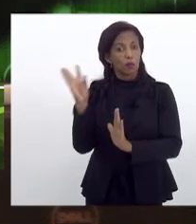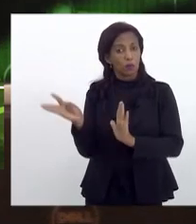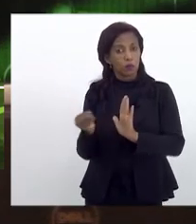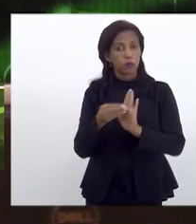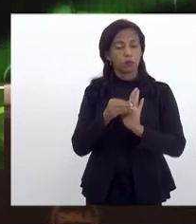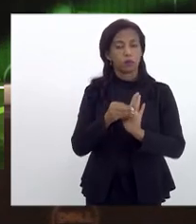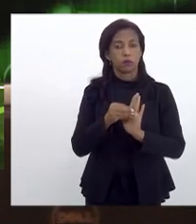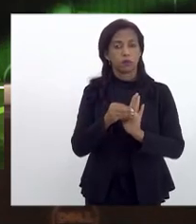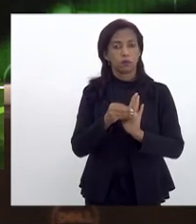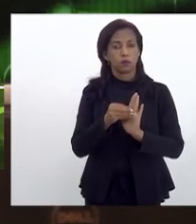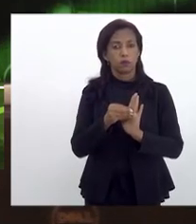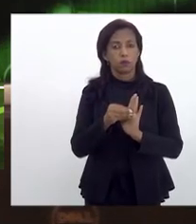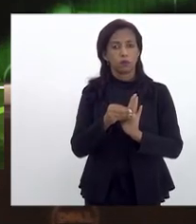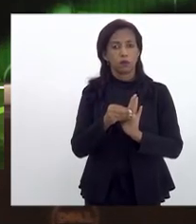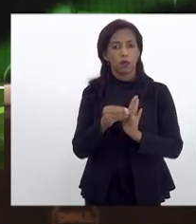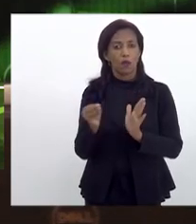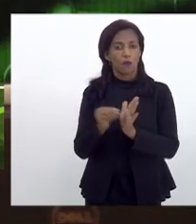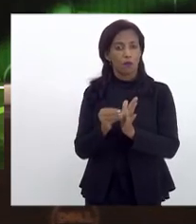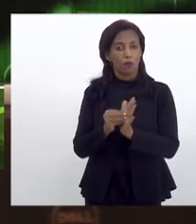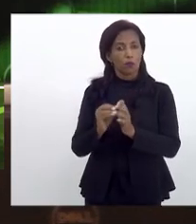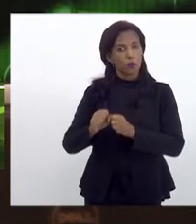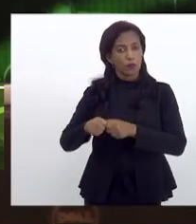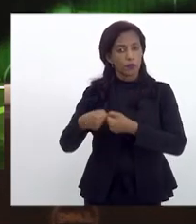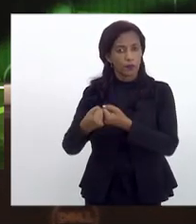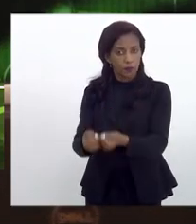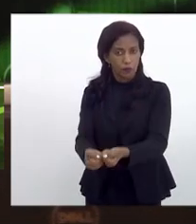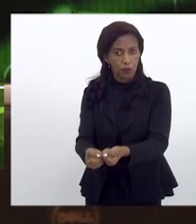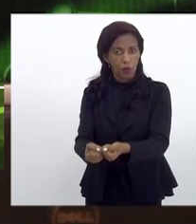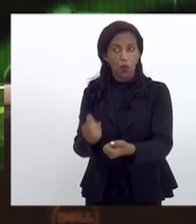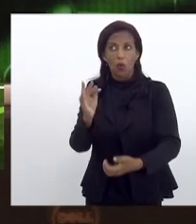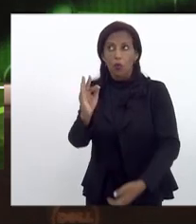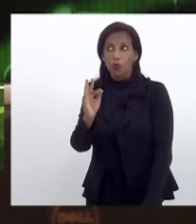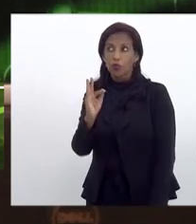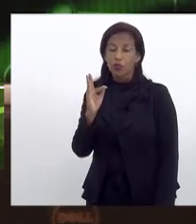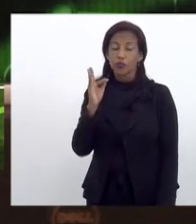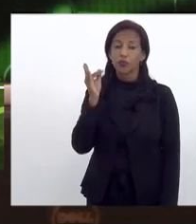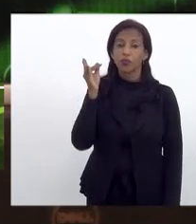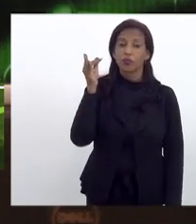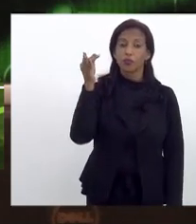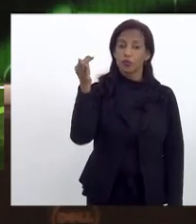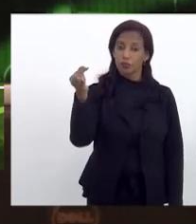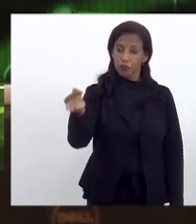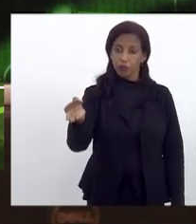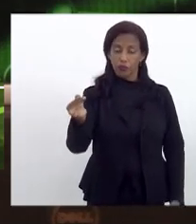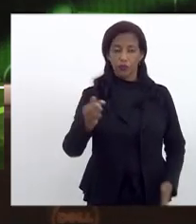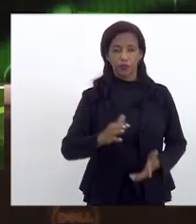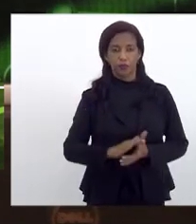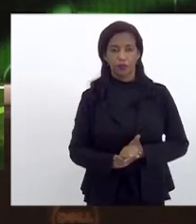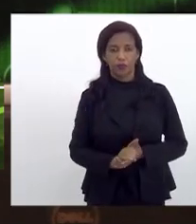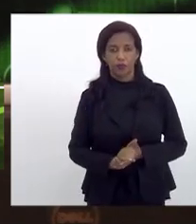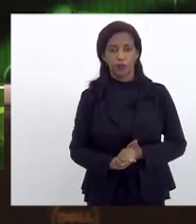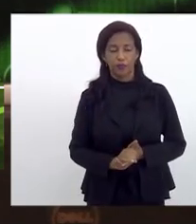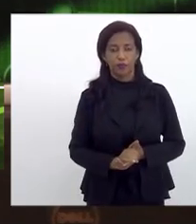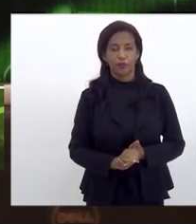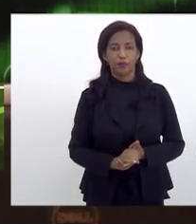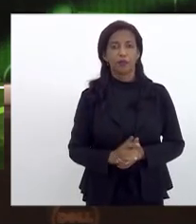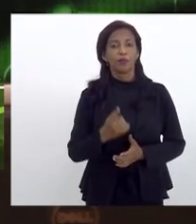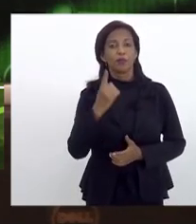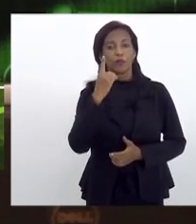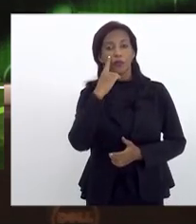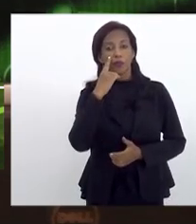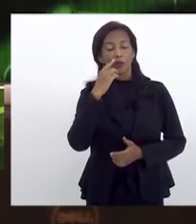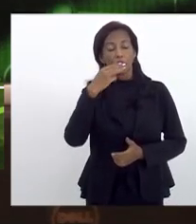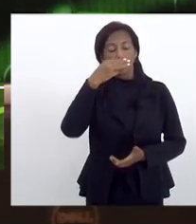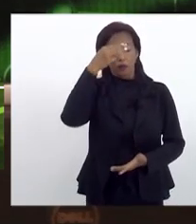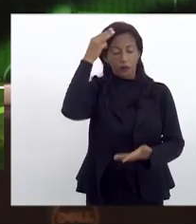A questão do desempenho Para os futuros Então, em linhas gerais Eu quero ouvir o Márcio